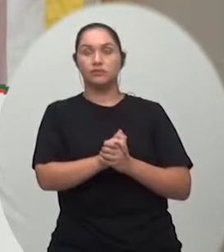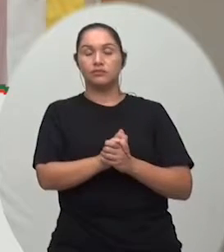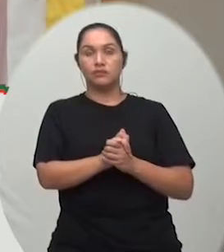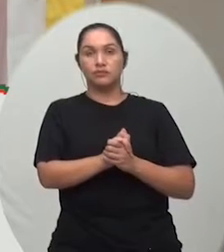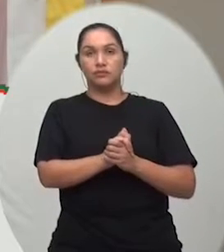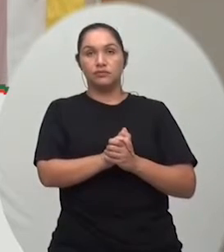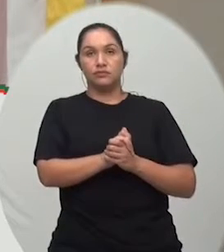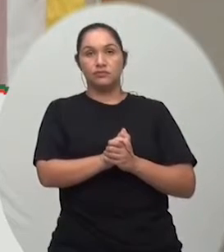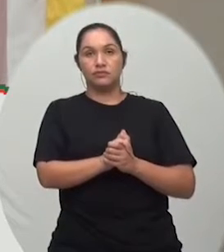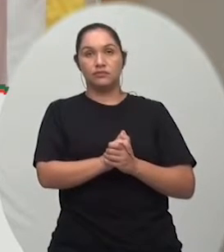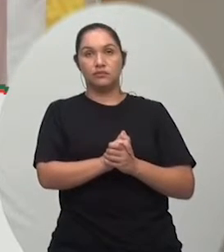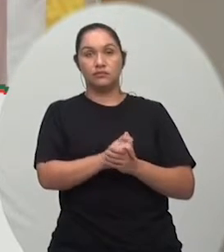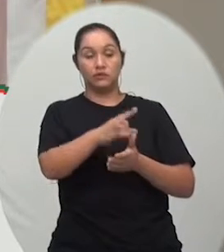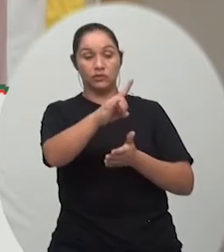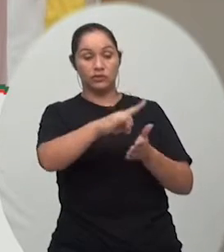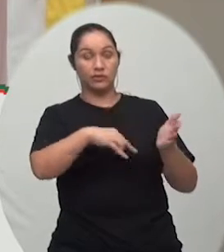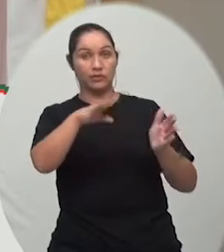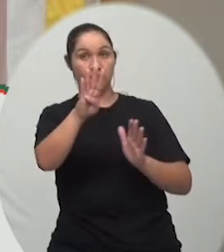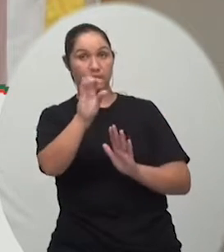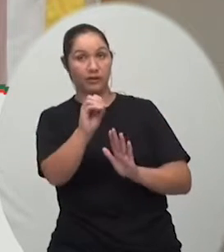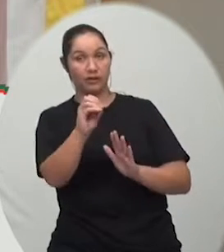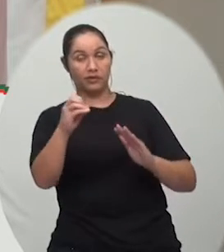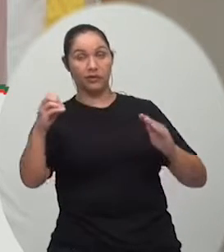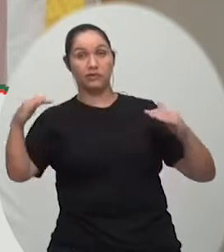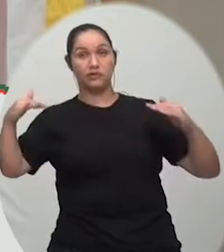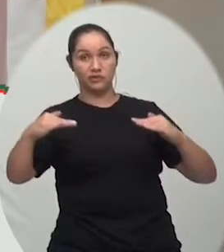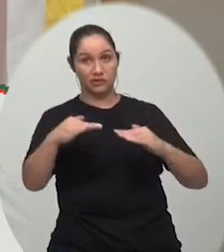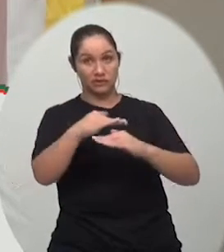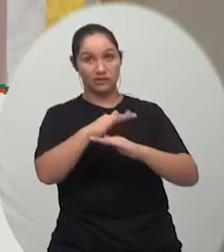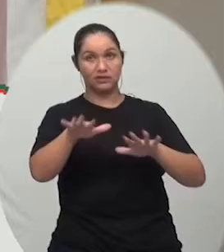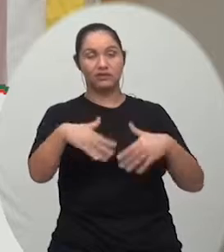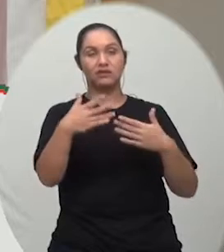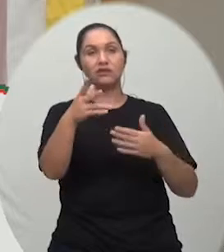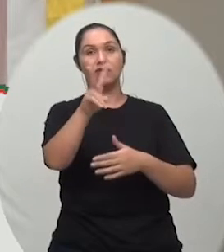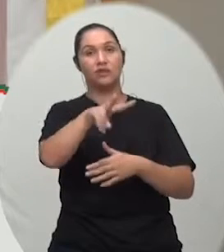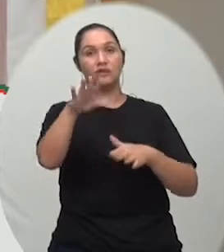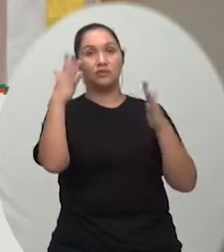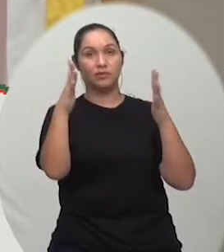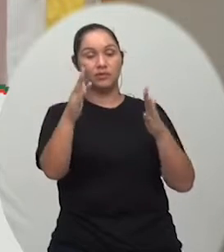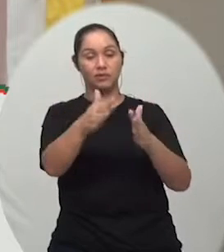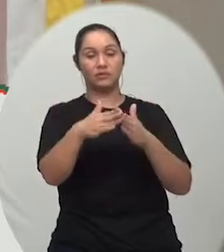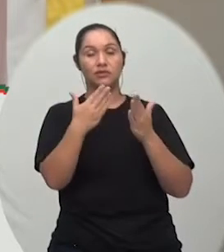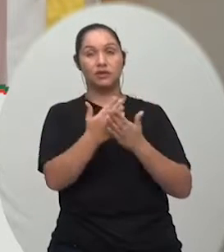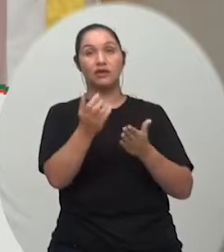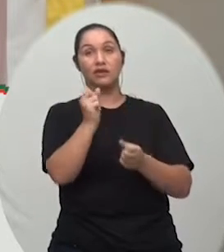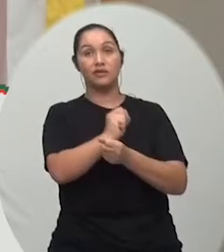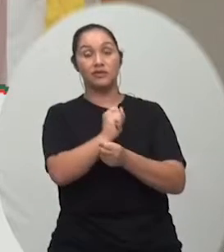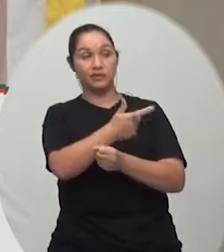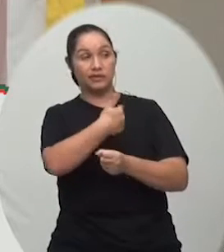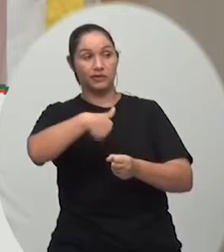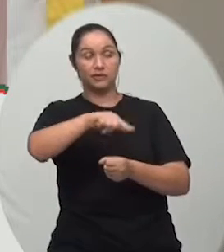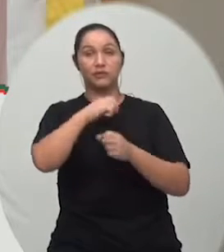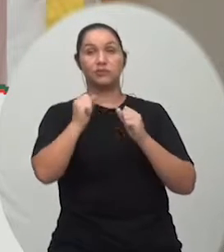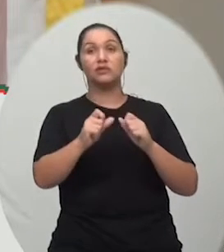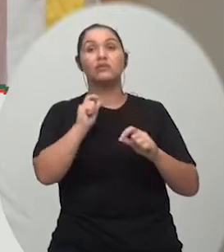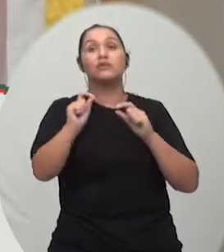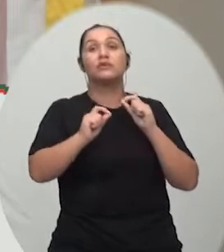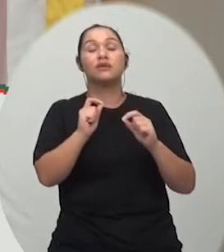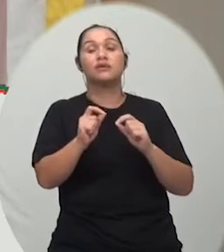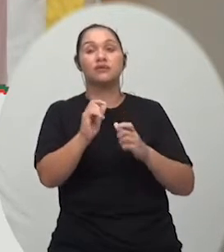esse boletim de trânsito, essa pessoa. Então, vereador, parabéns pelo requerimento. Espero que nós possamos, sim, fazer com